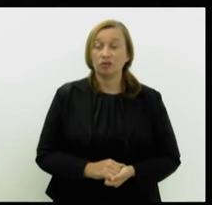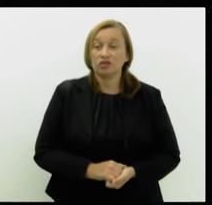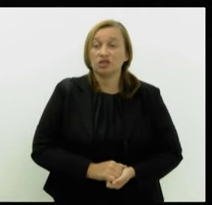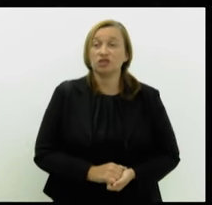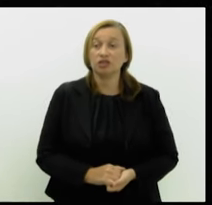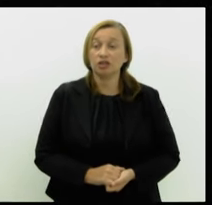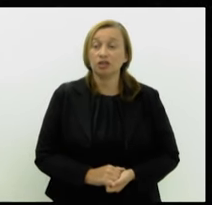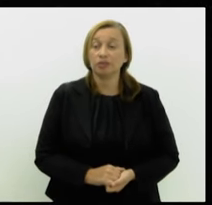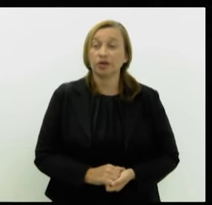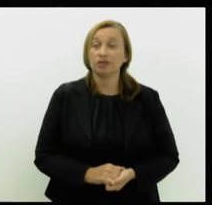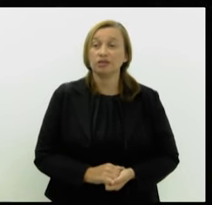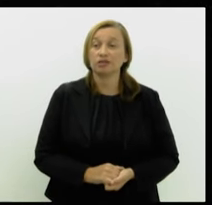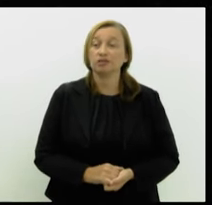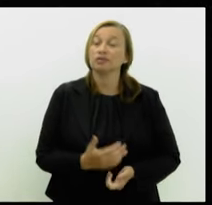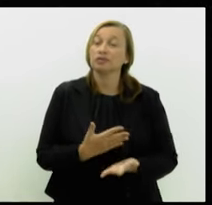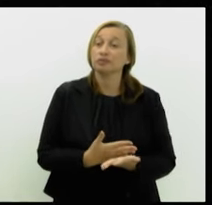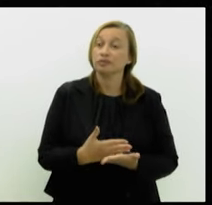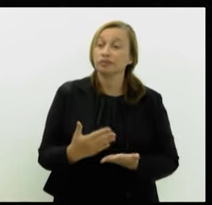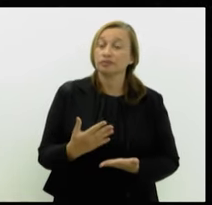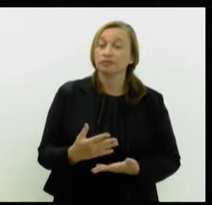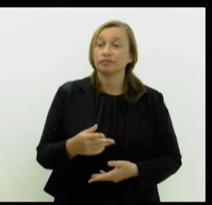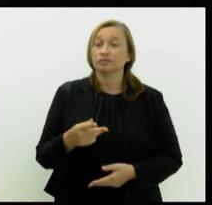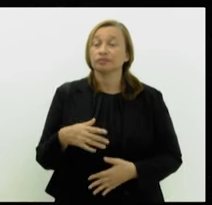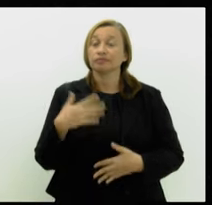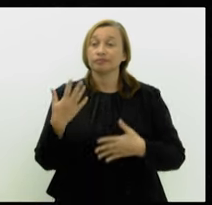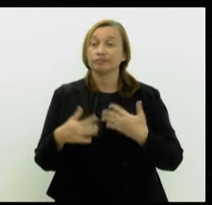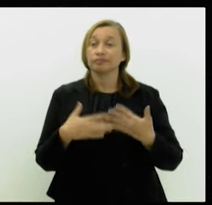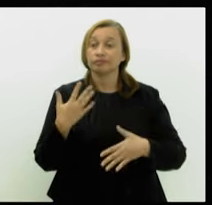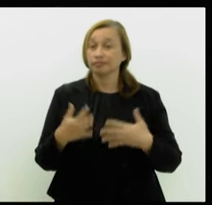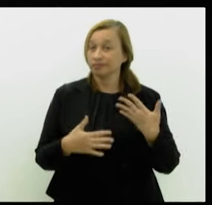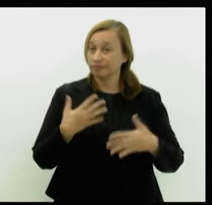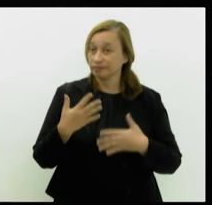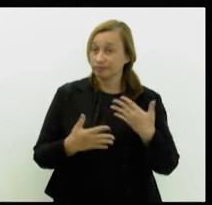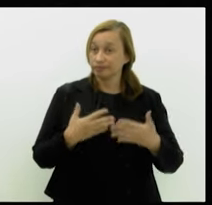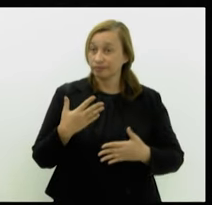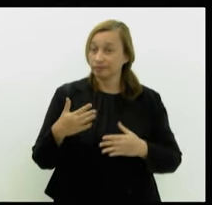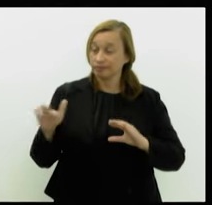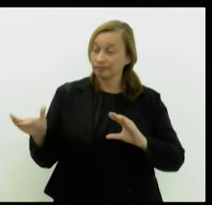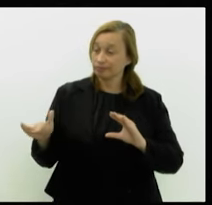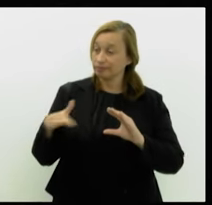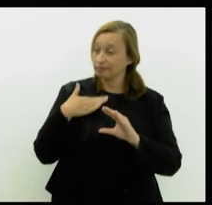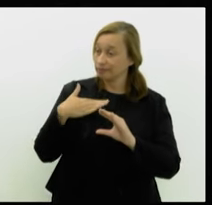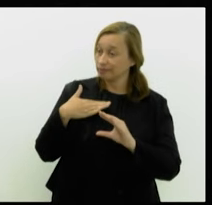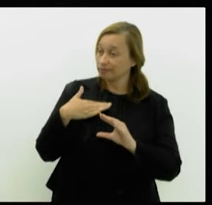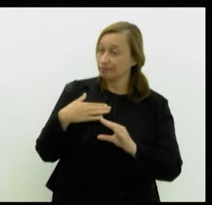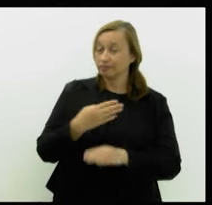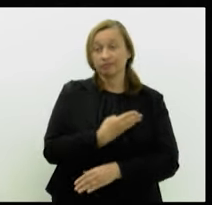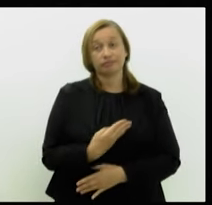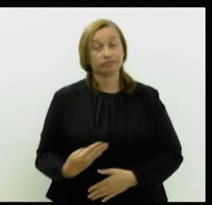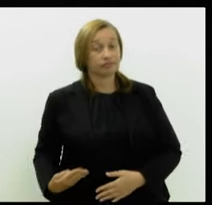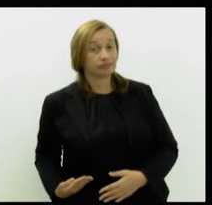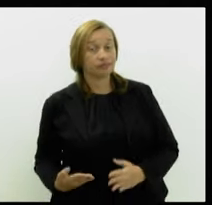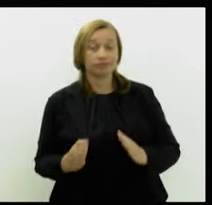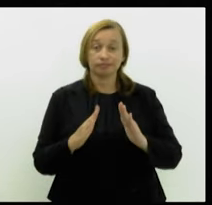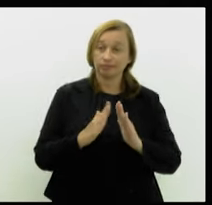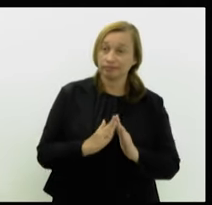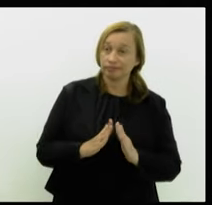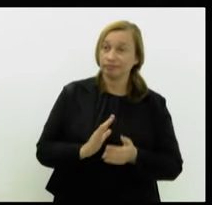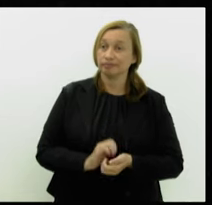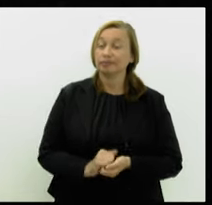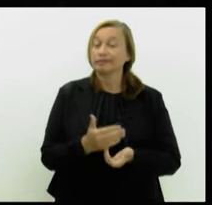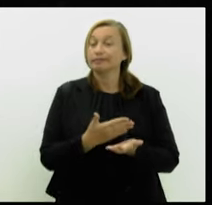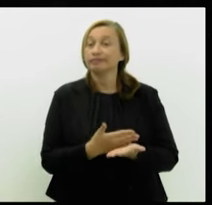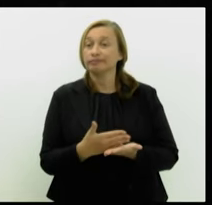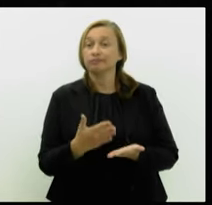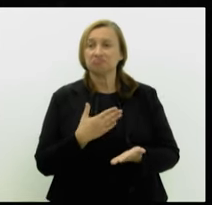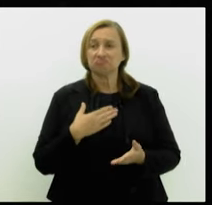quero começar externando a minha satisfação com o envio dessa mensagem para essa casa. Desde o início do